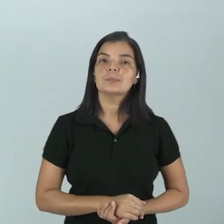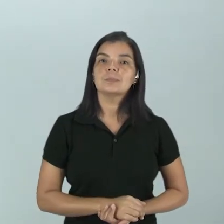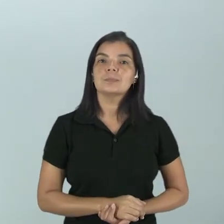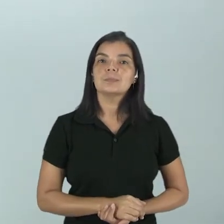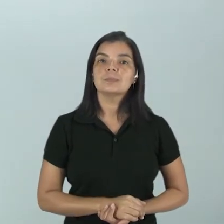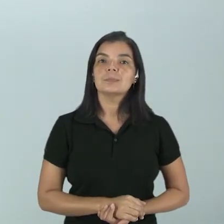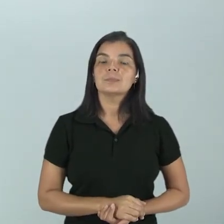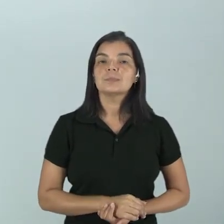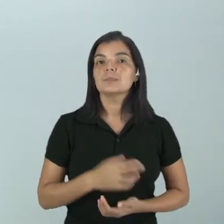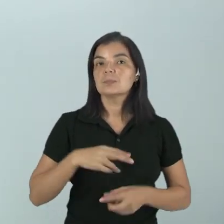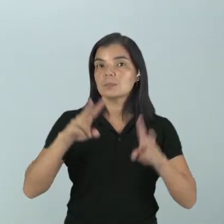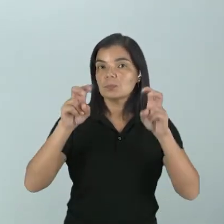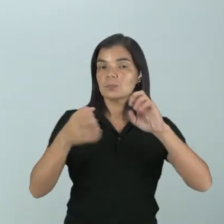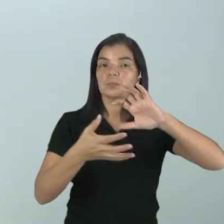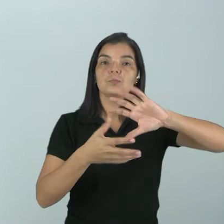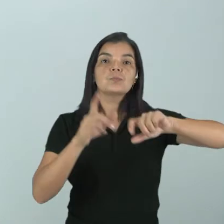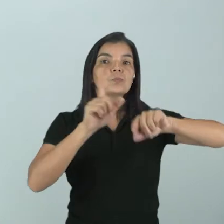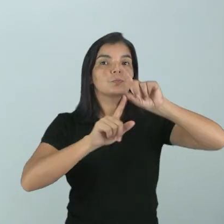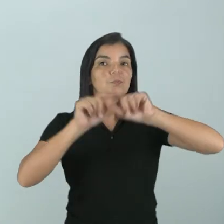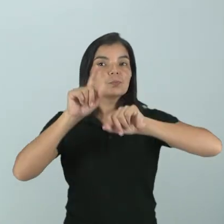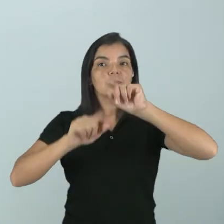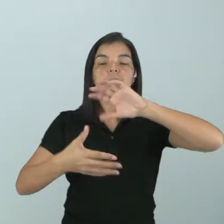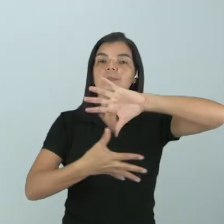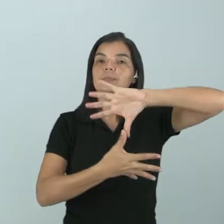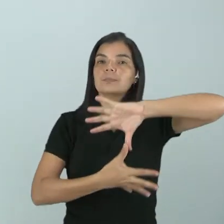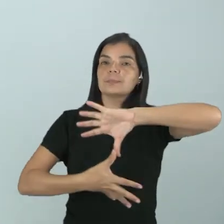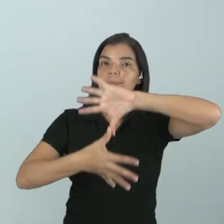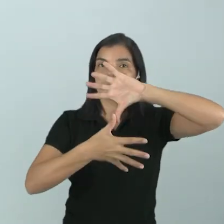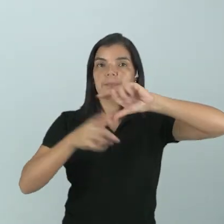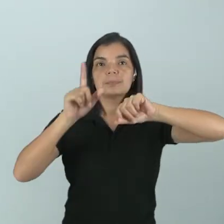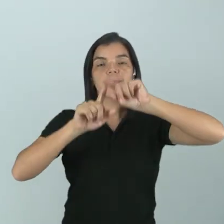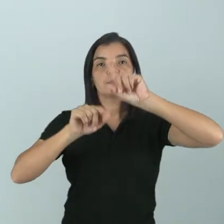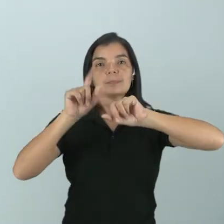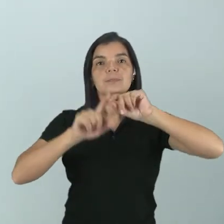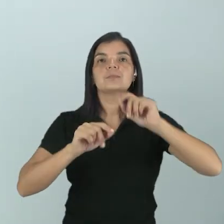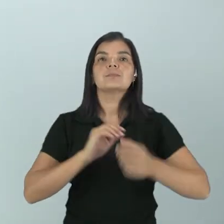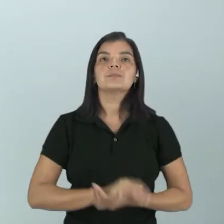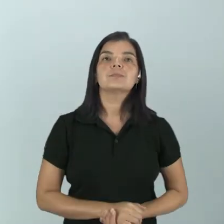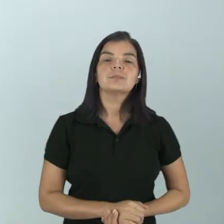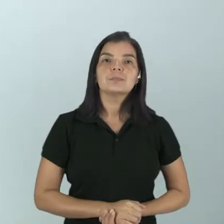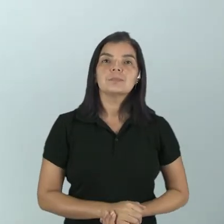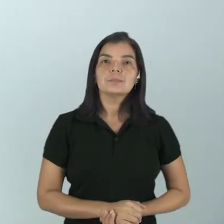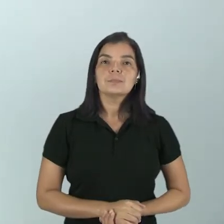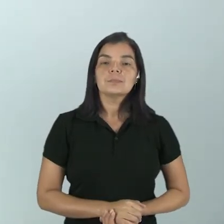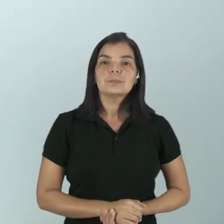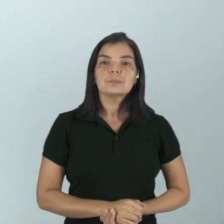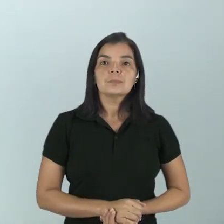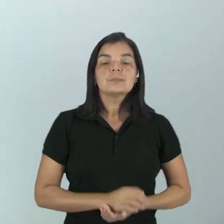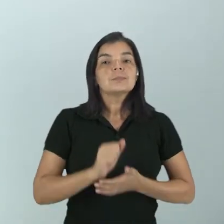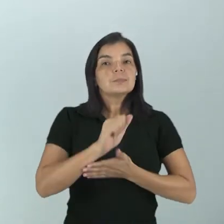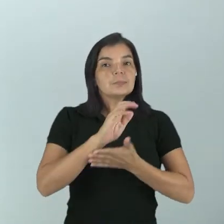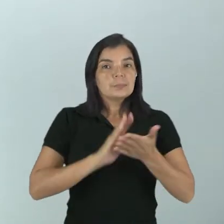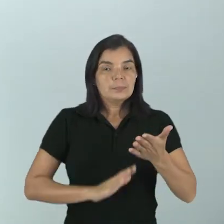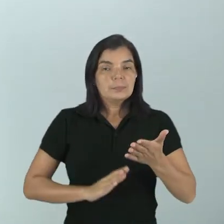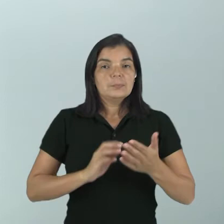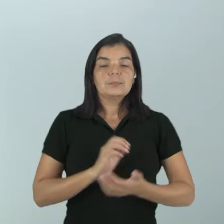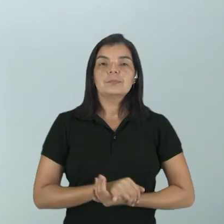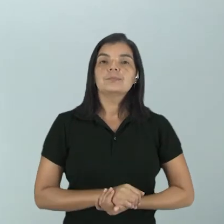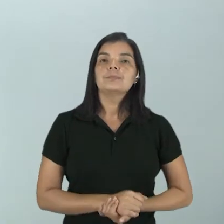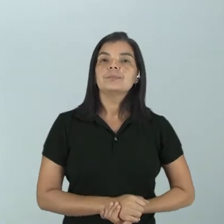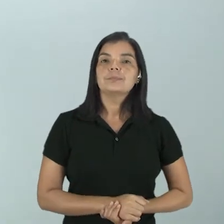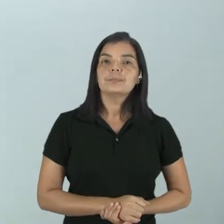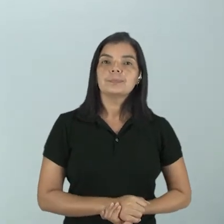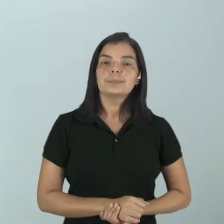tivemos sobre constelações e mapas celestes. Vamos lá? A nossa atividade vai ser da seguinte